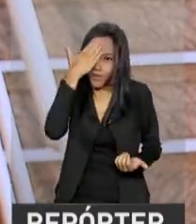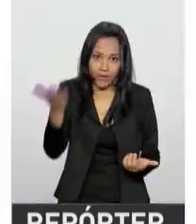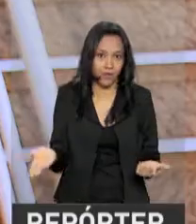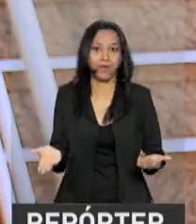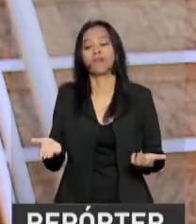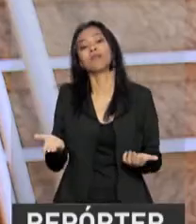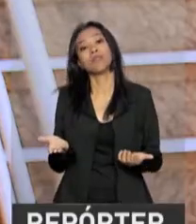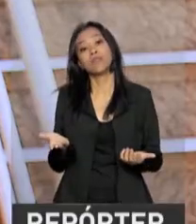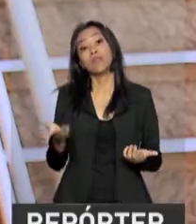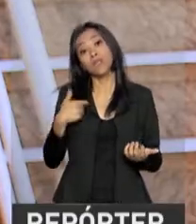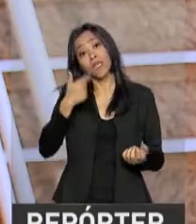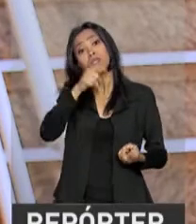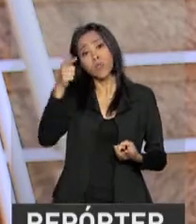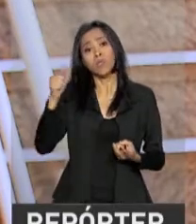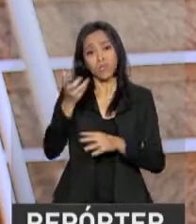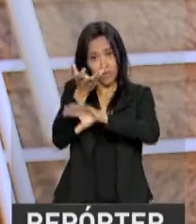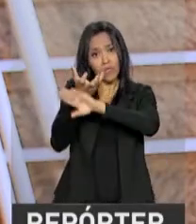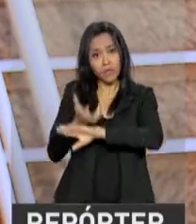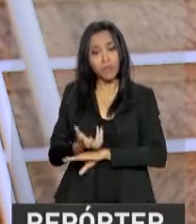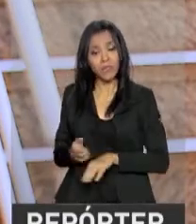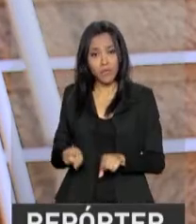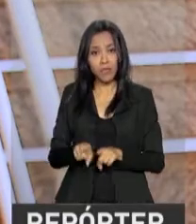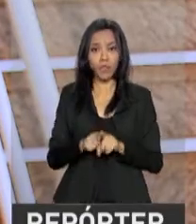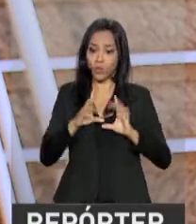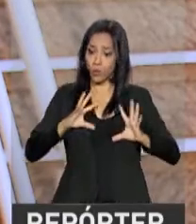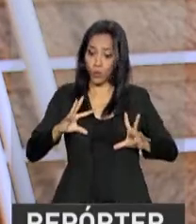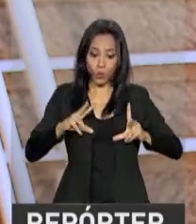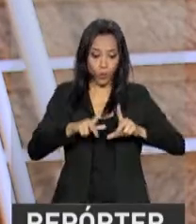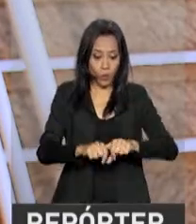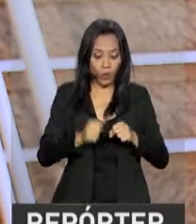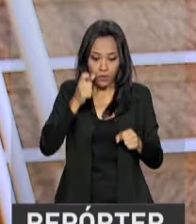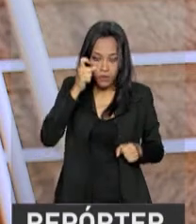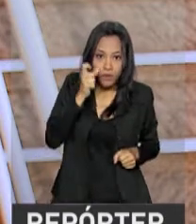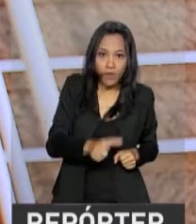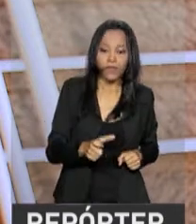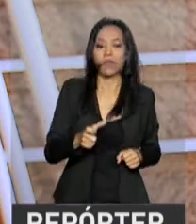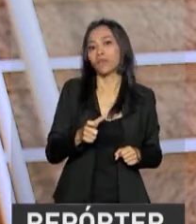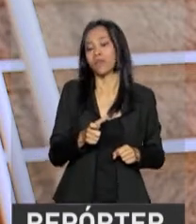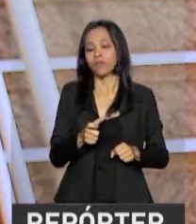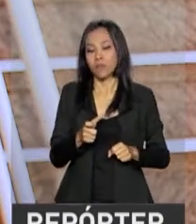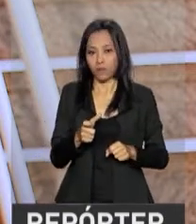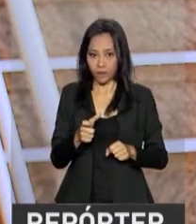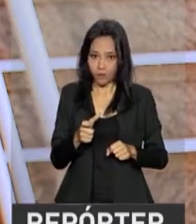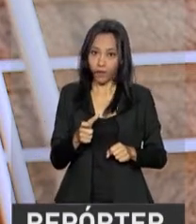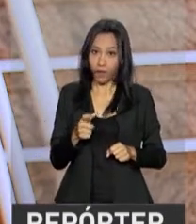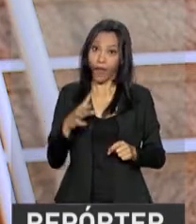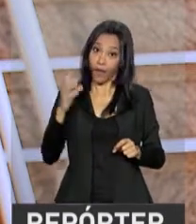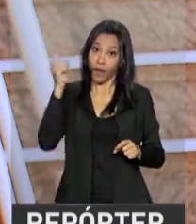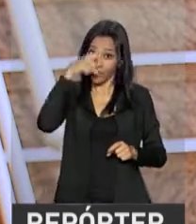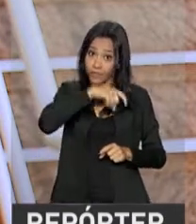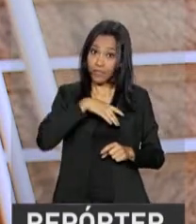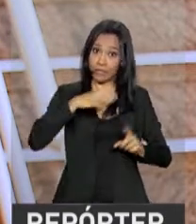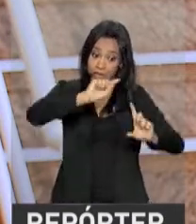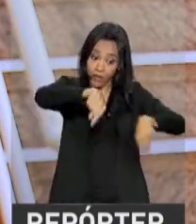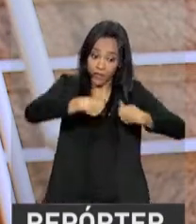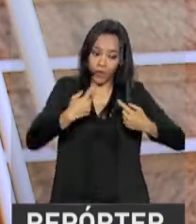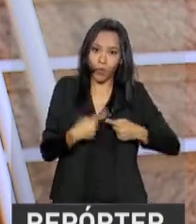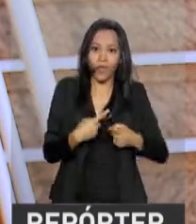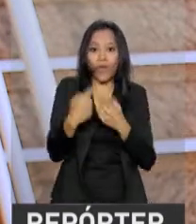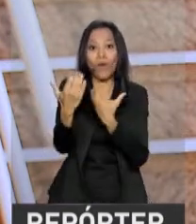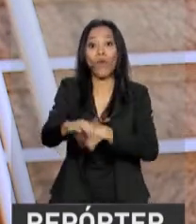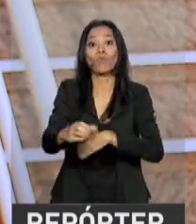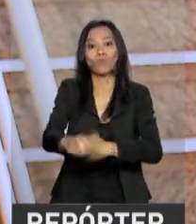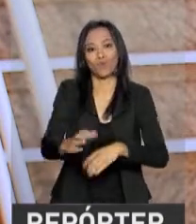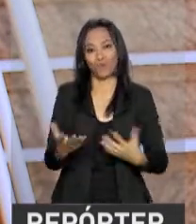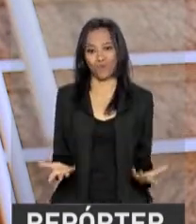aquilo. E as outras matérias também. Todas as matérias são muito interessantes. É difícil, é desafiador por ser um concurso, né? Você